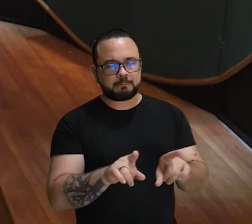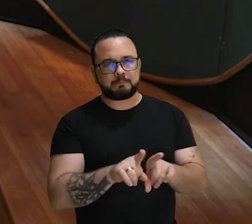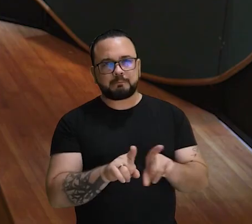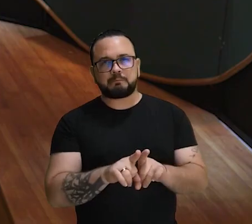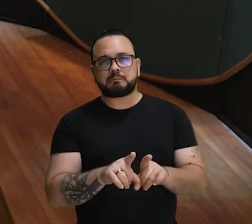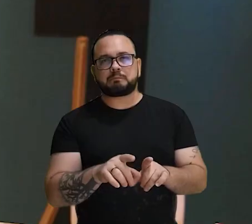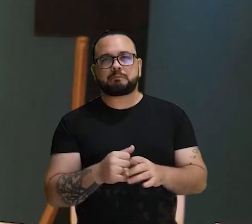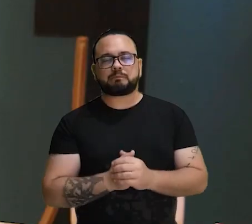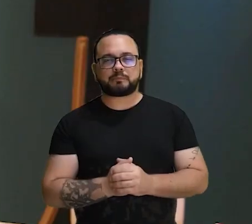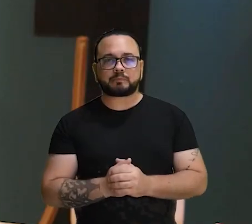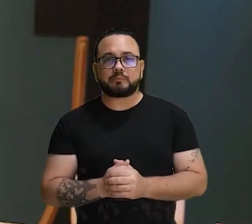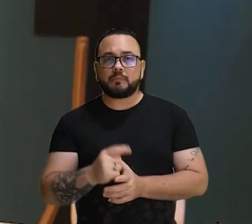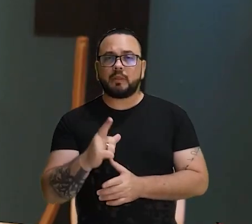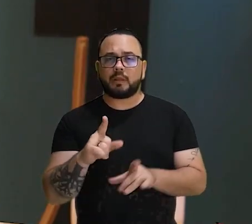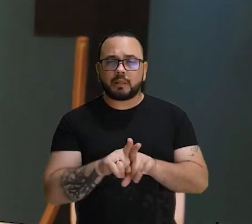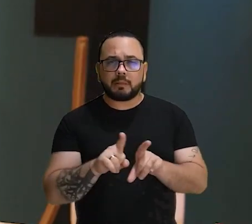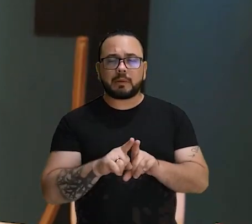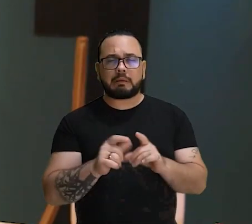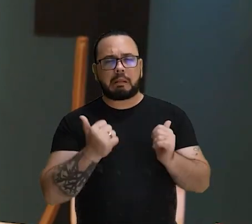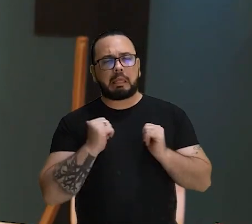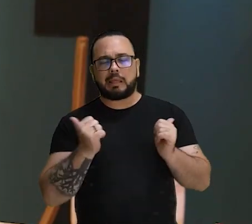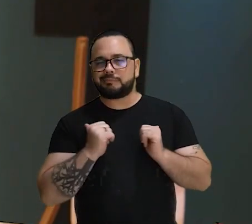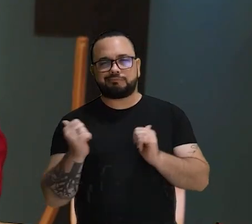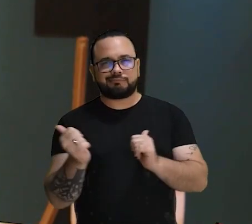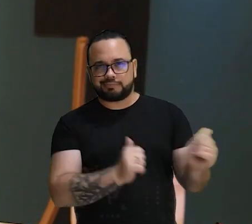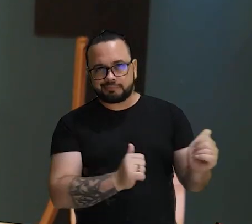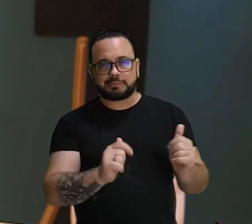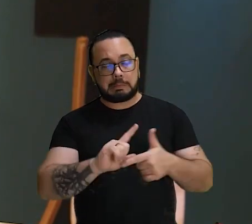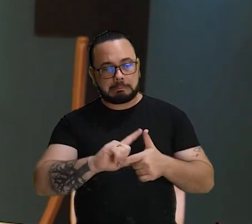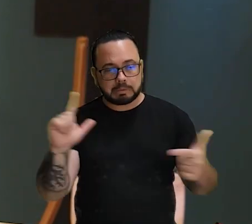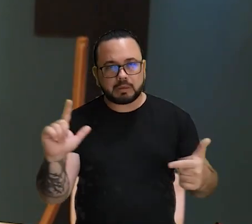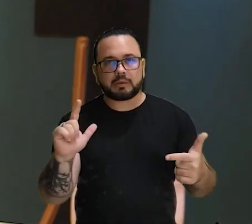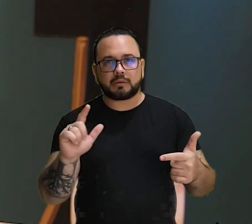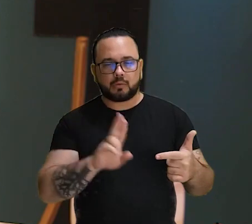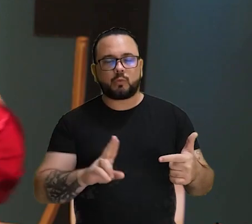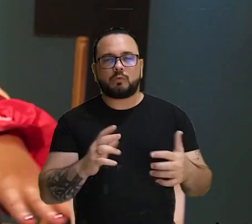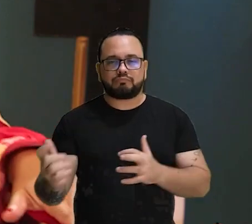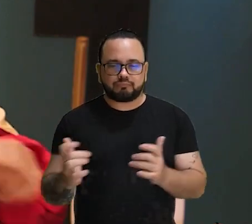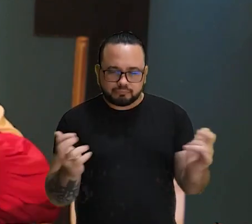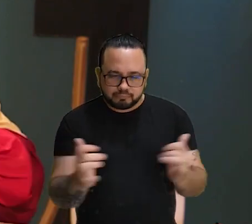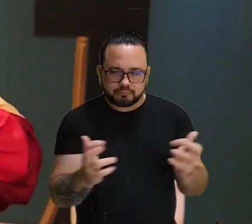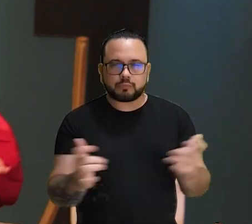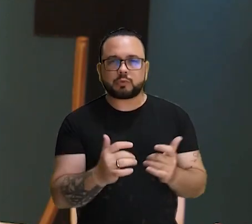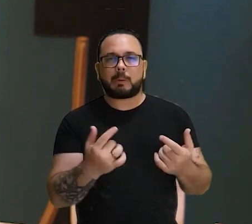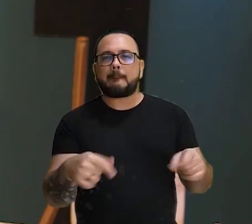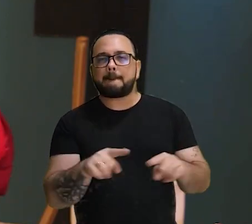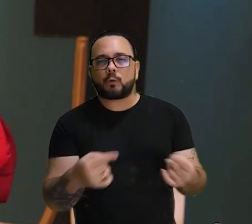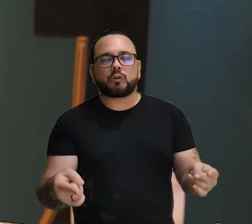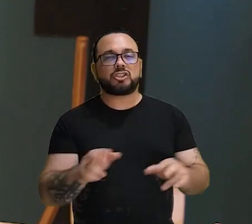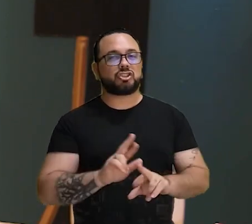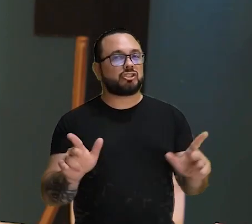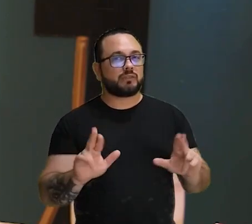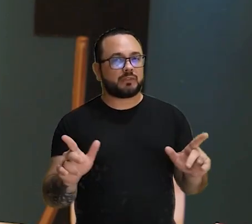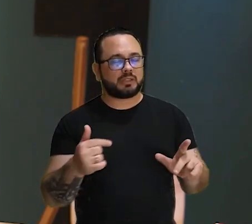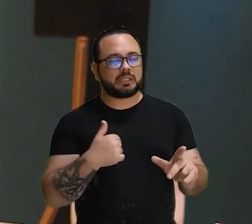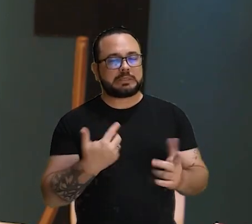relação. E um pouco de sair de uma zona de conforto. Então, pegar a sanfona e colocar nesses compassos loucos que eu gosto. De uma zona